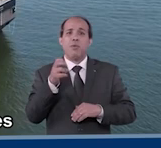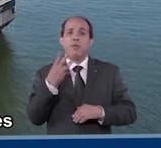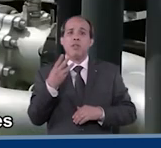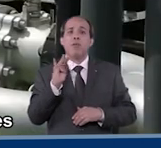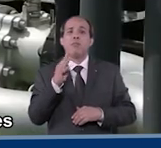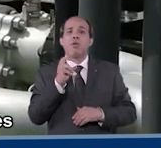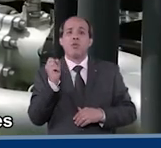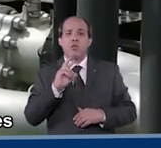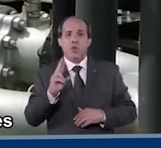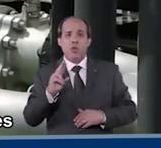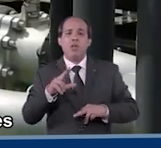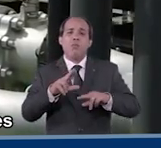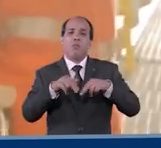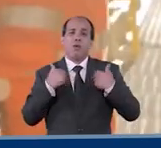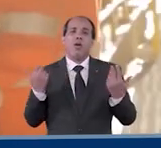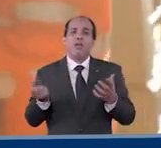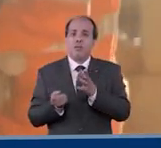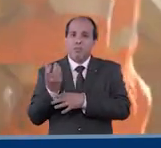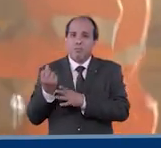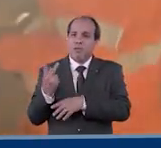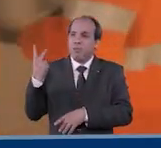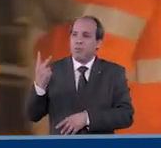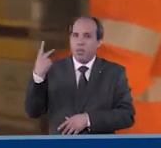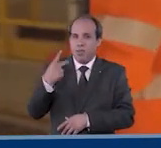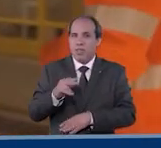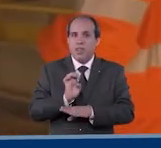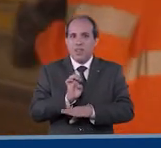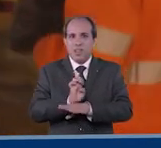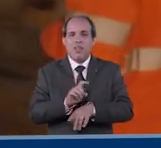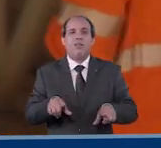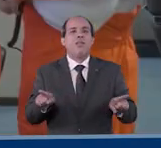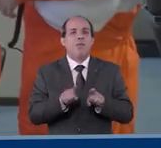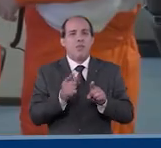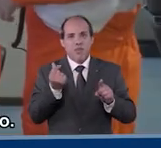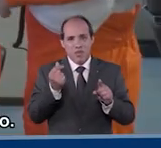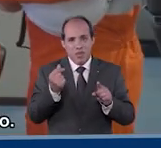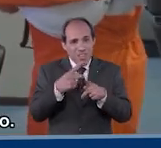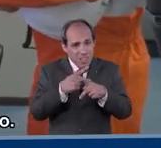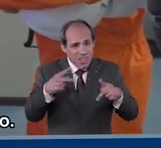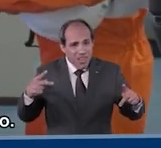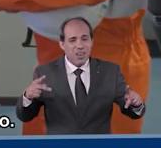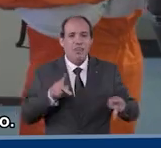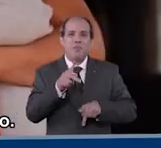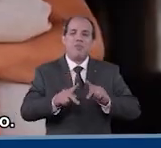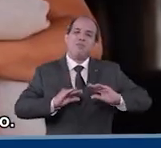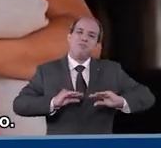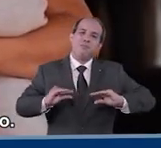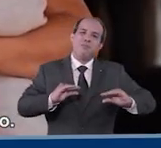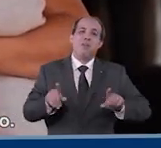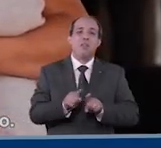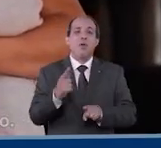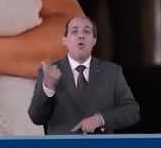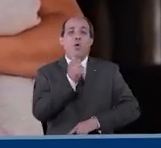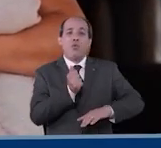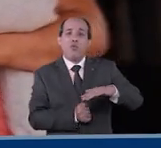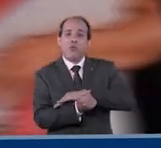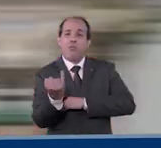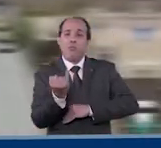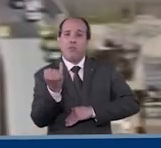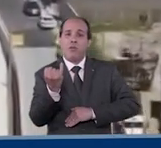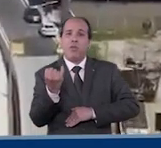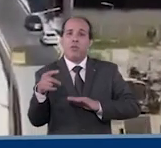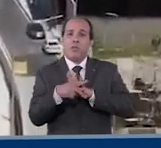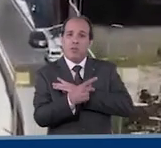mais de 53 bilhões decorrentes da produção de petróleo no estado. É dinheiro para investir no nosso povo.